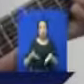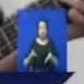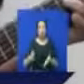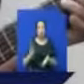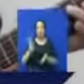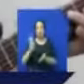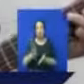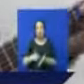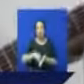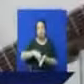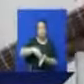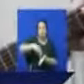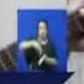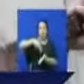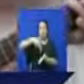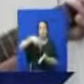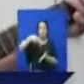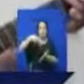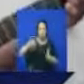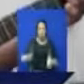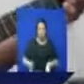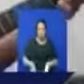ressuscitou,